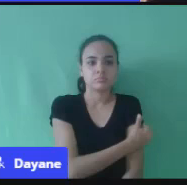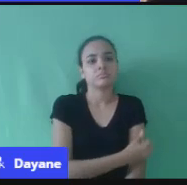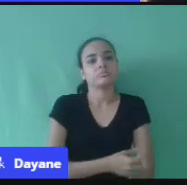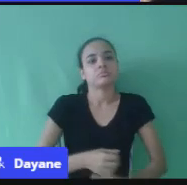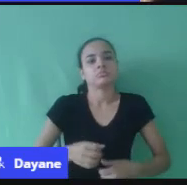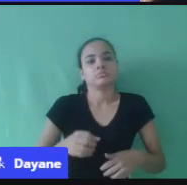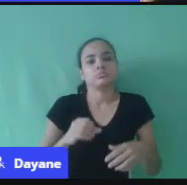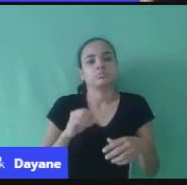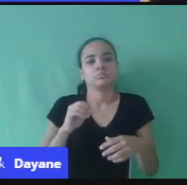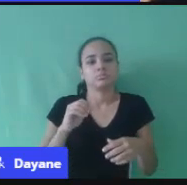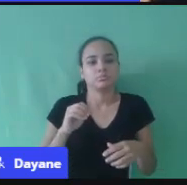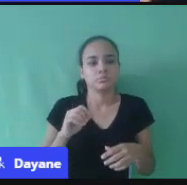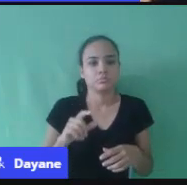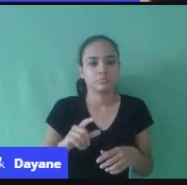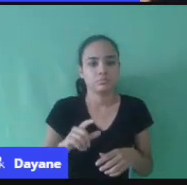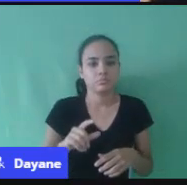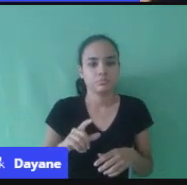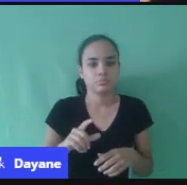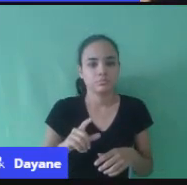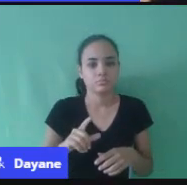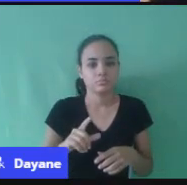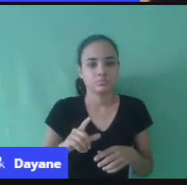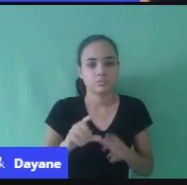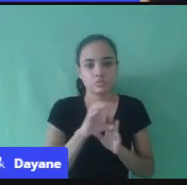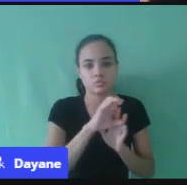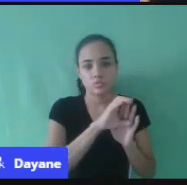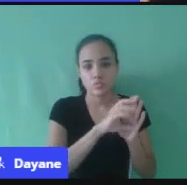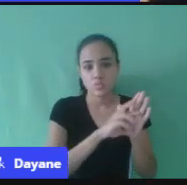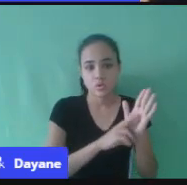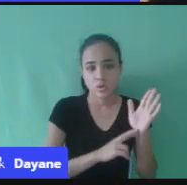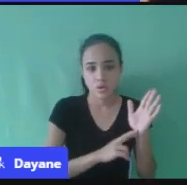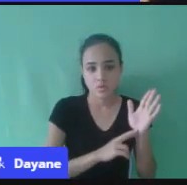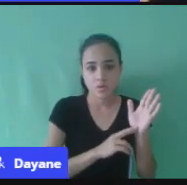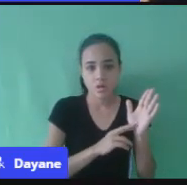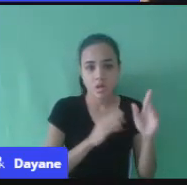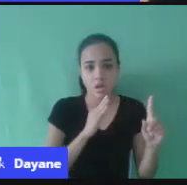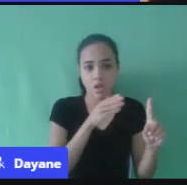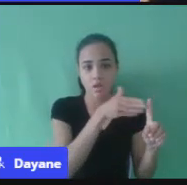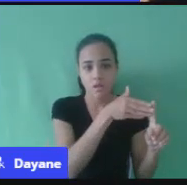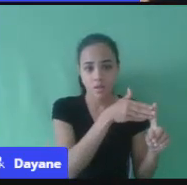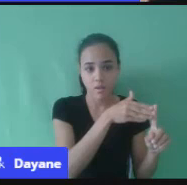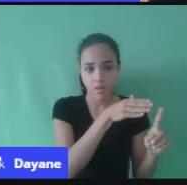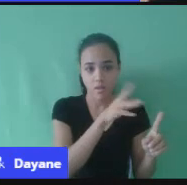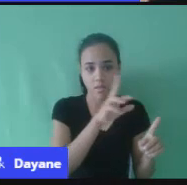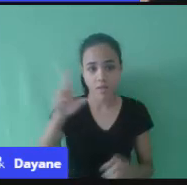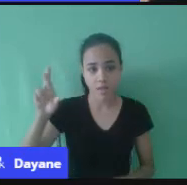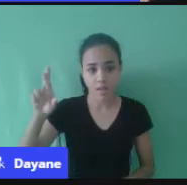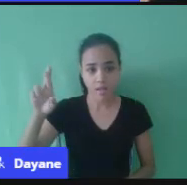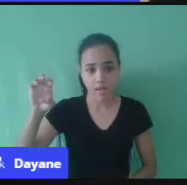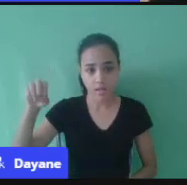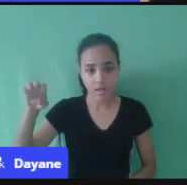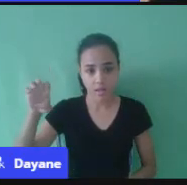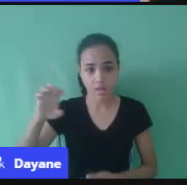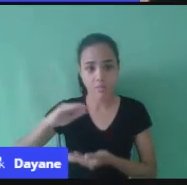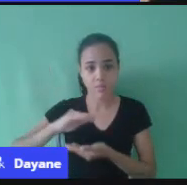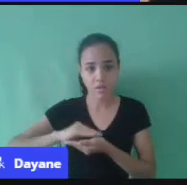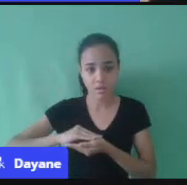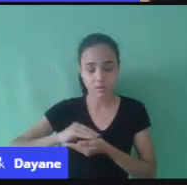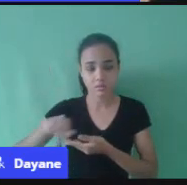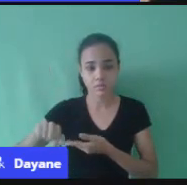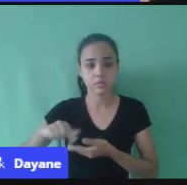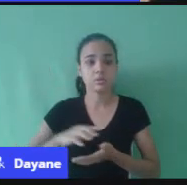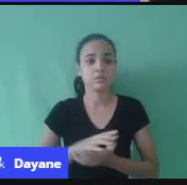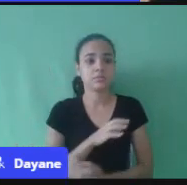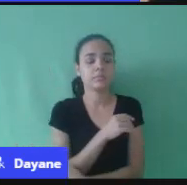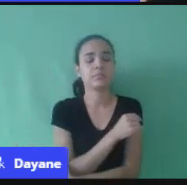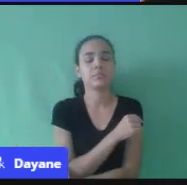da REM, né? E o currículo circunstancial a citar de 2021 é